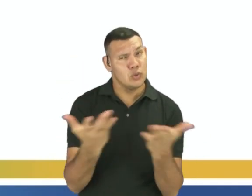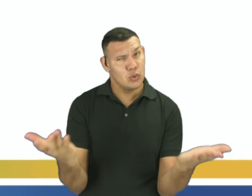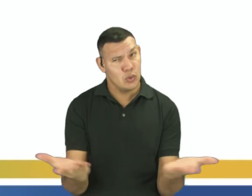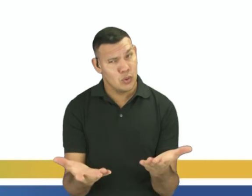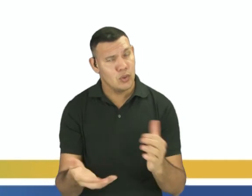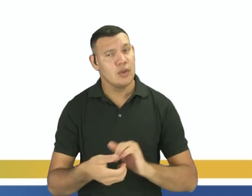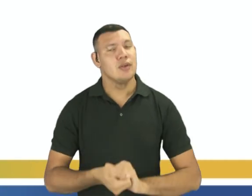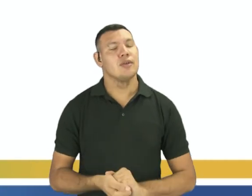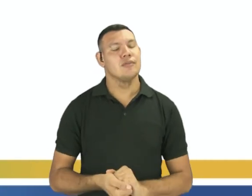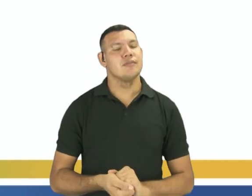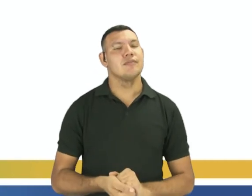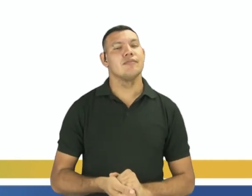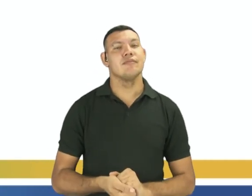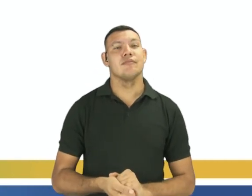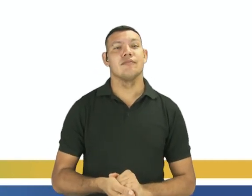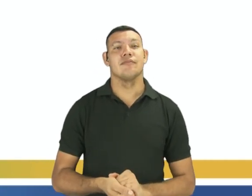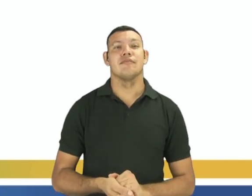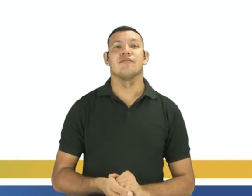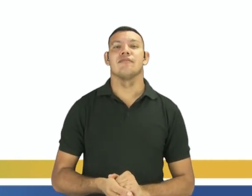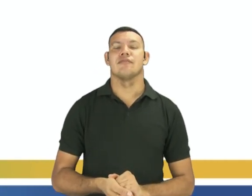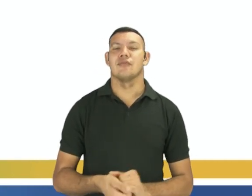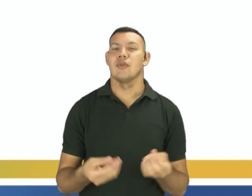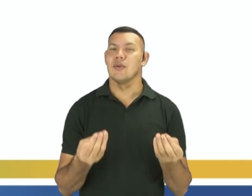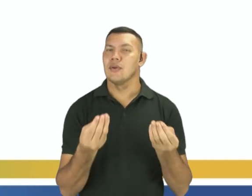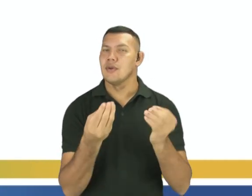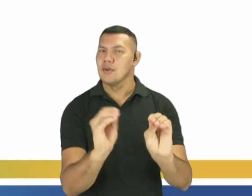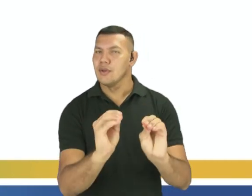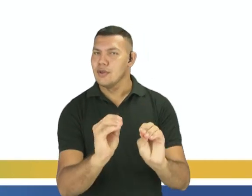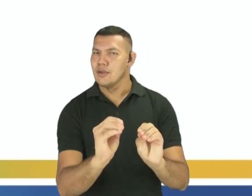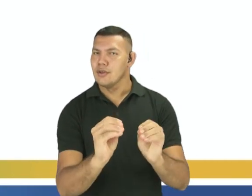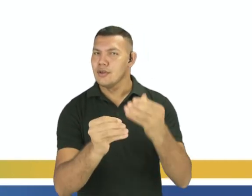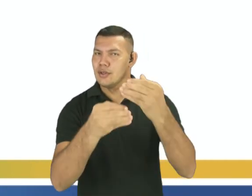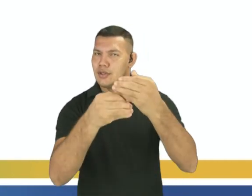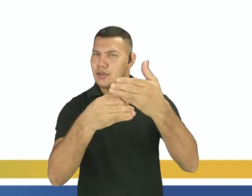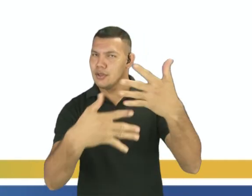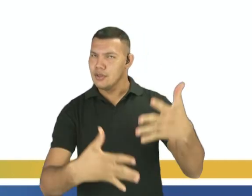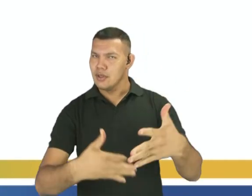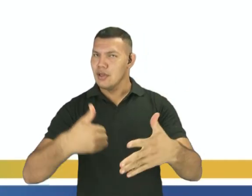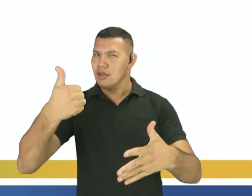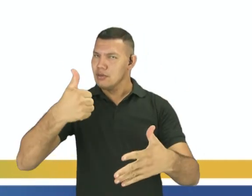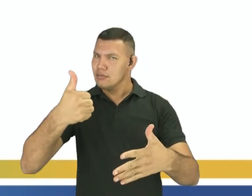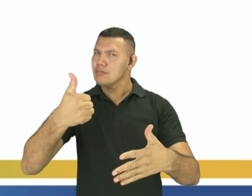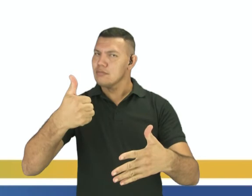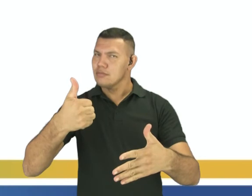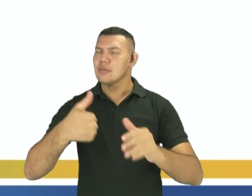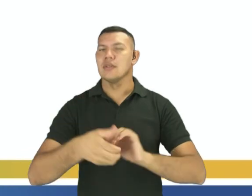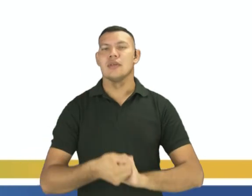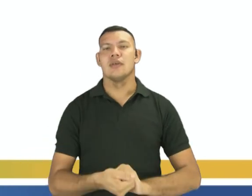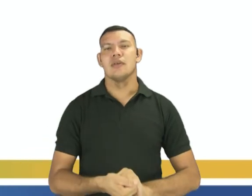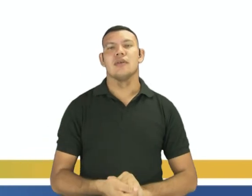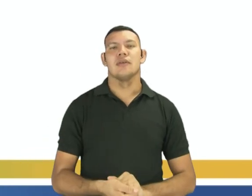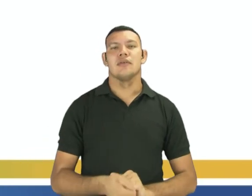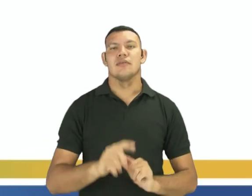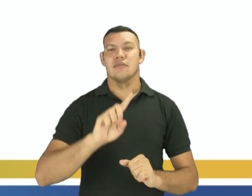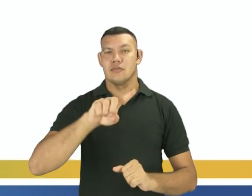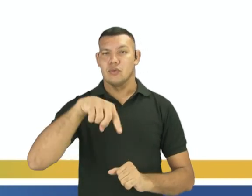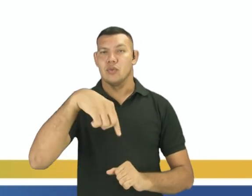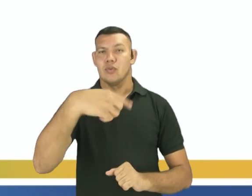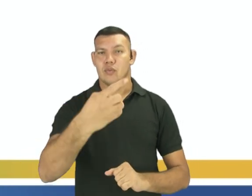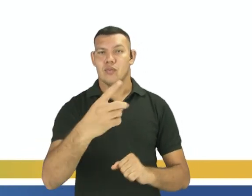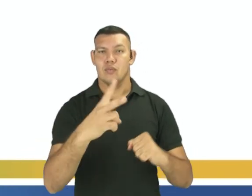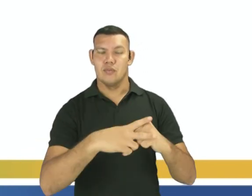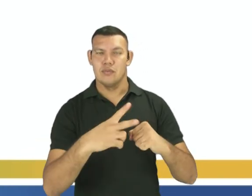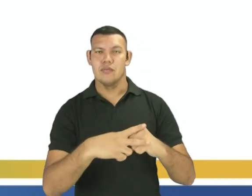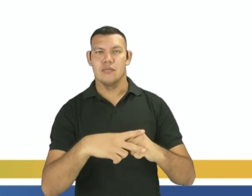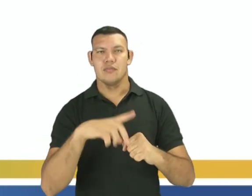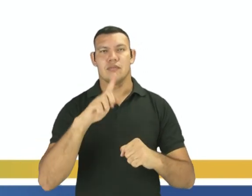No gerúndio. É aquela primeira lista que a gente viu. O verbo mind, usa-se o próximo verbo no gerúndio.